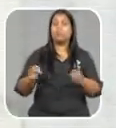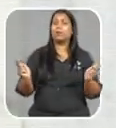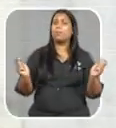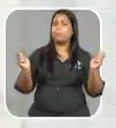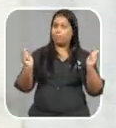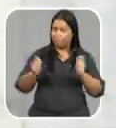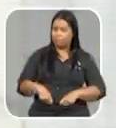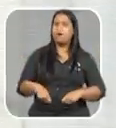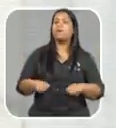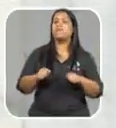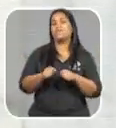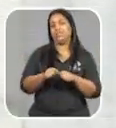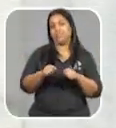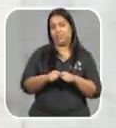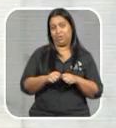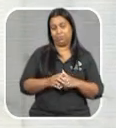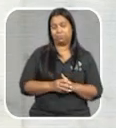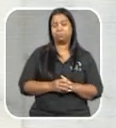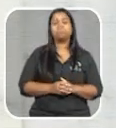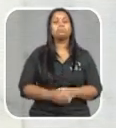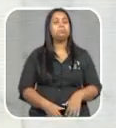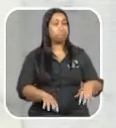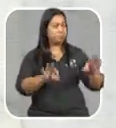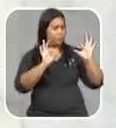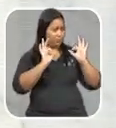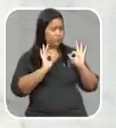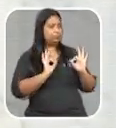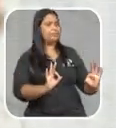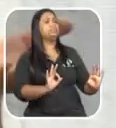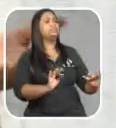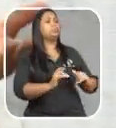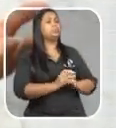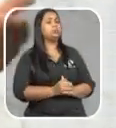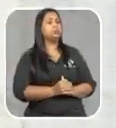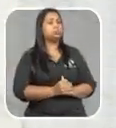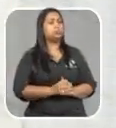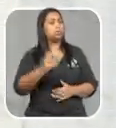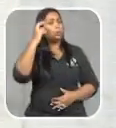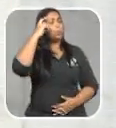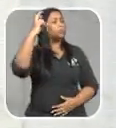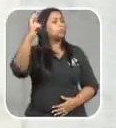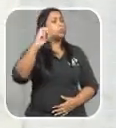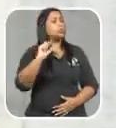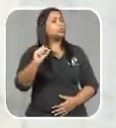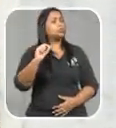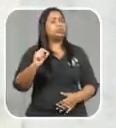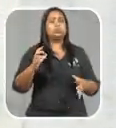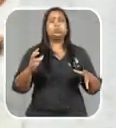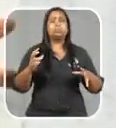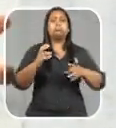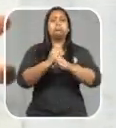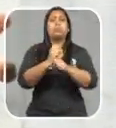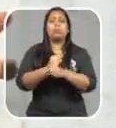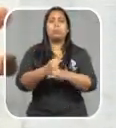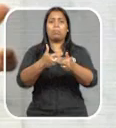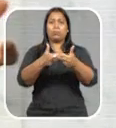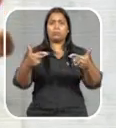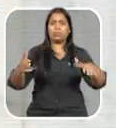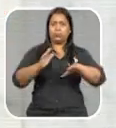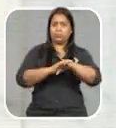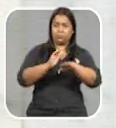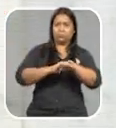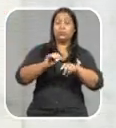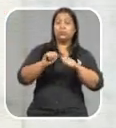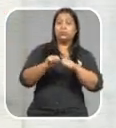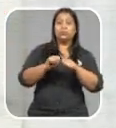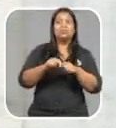quantificar as ações, ela é uma armadilha, né? Porque o Brasil é um país com muitas leis. O